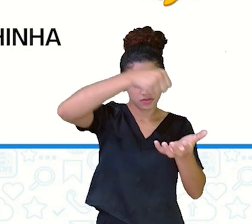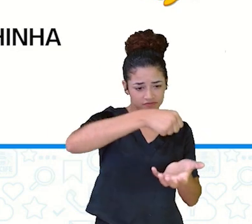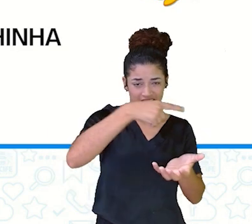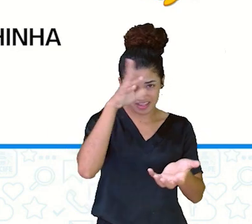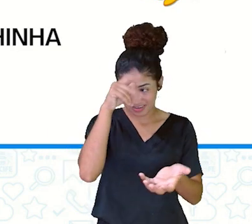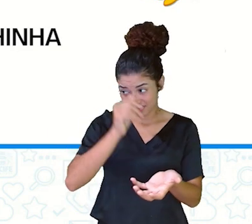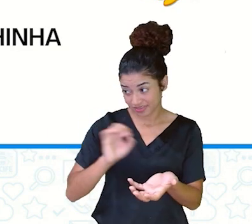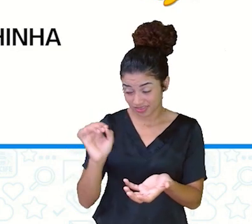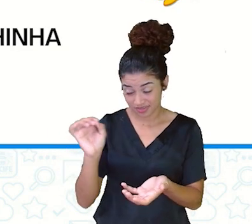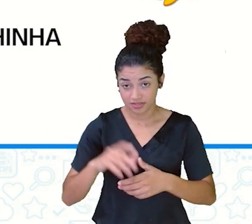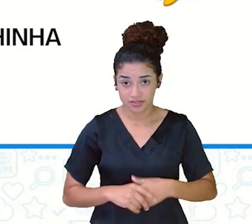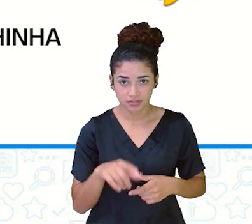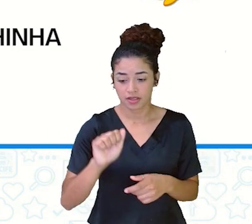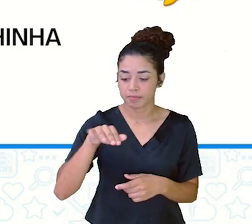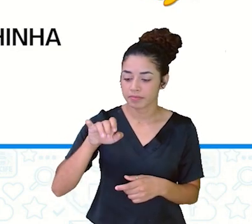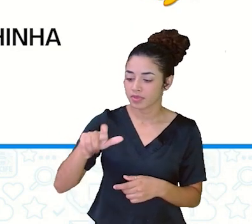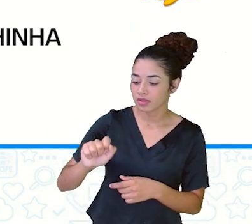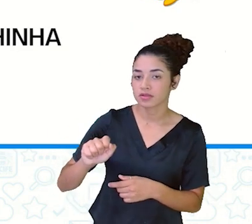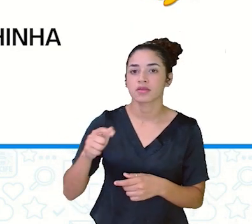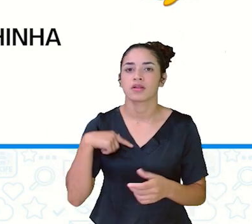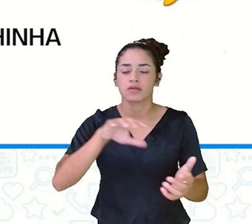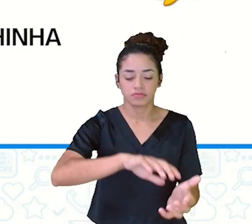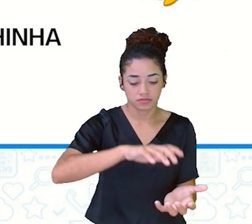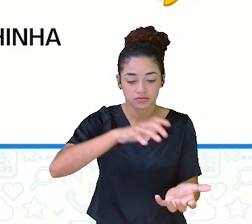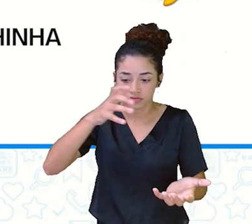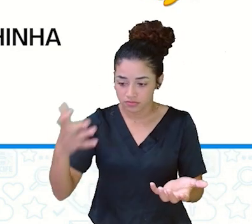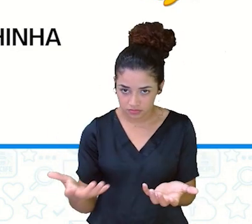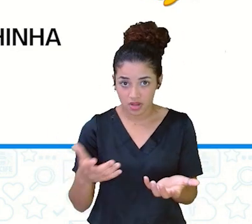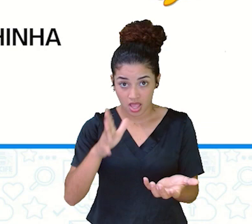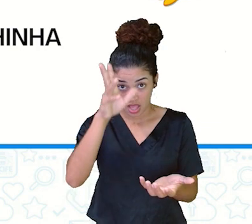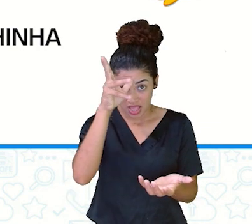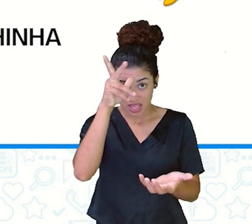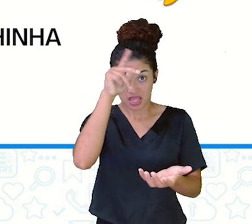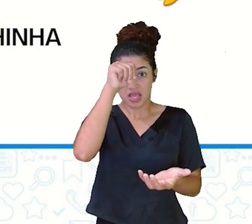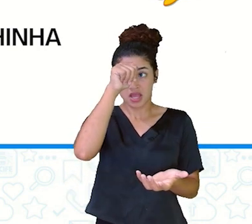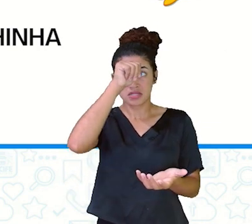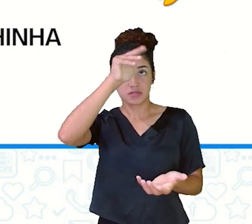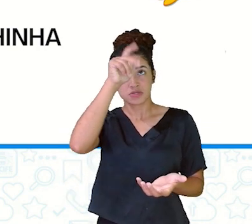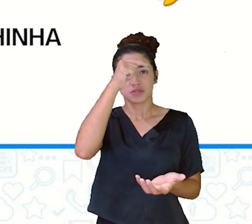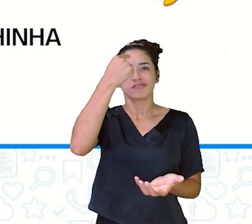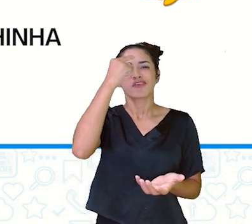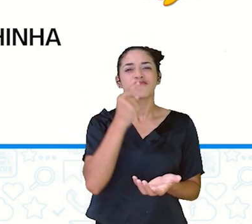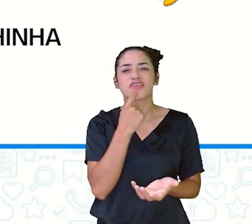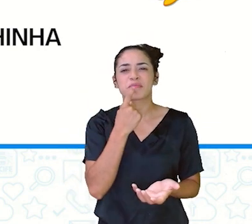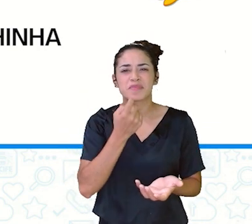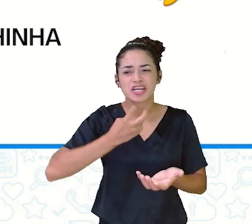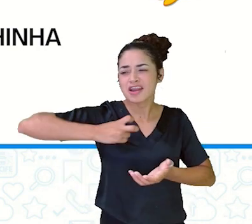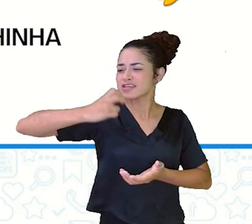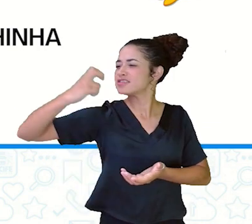aqui dentro." Amélia levantou a tampa da cesta e um galo de crista bem vermelhinha cantou bem